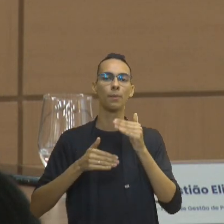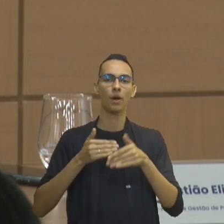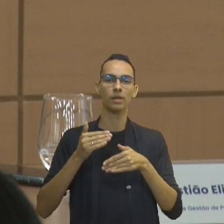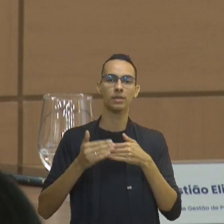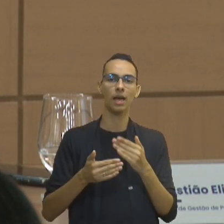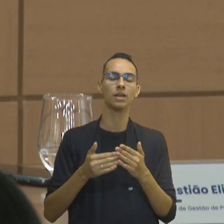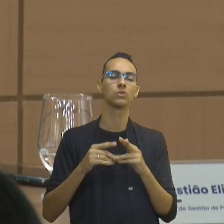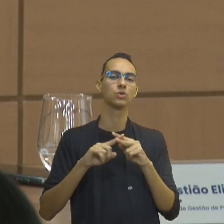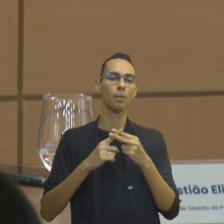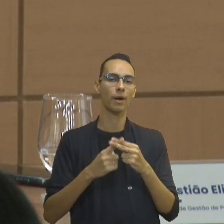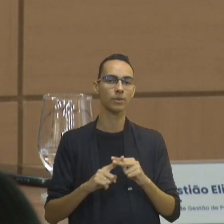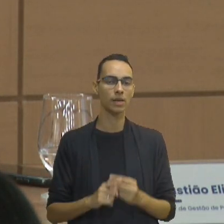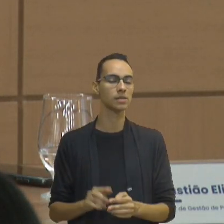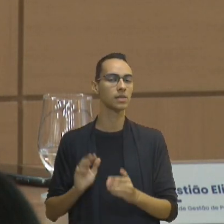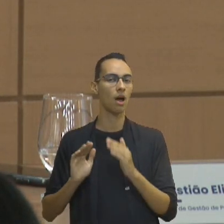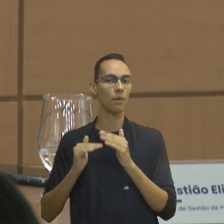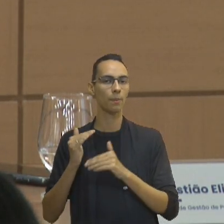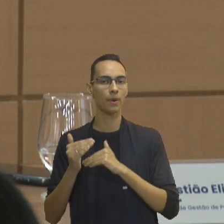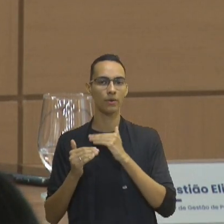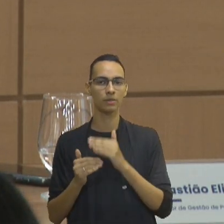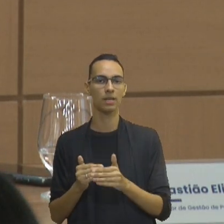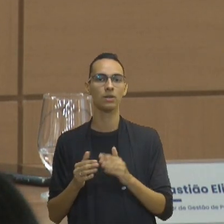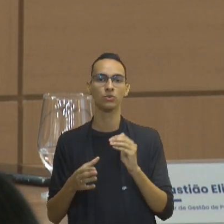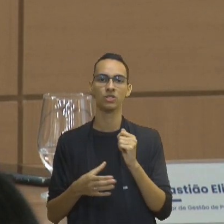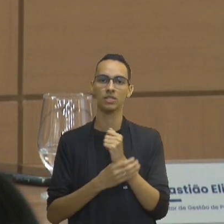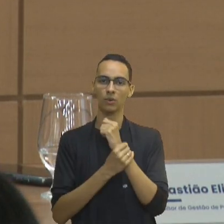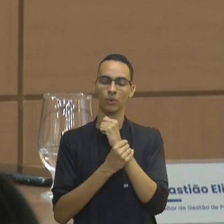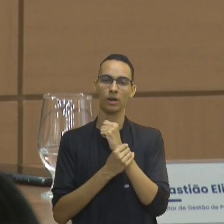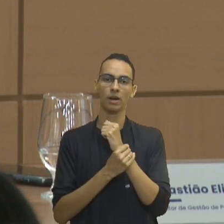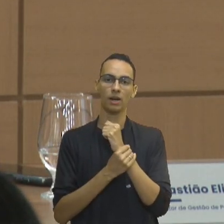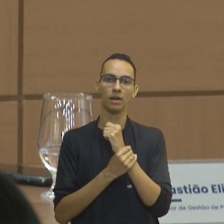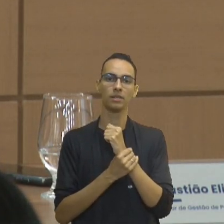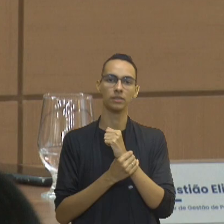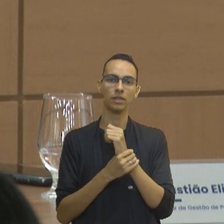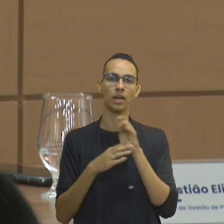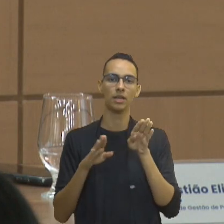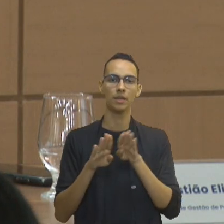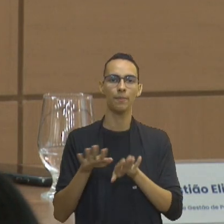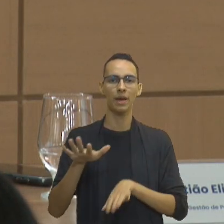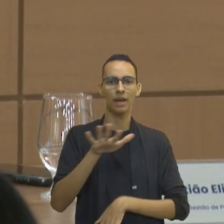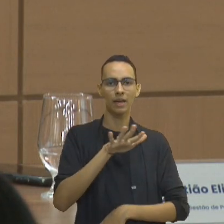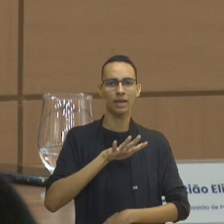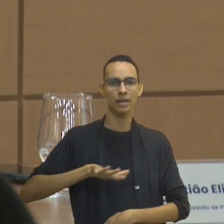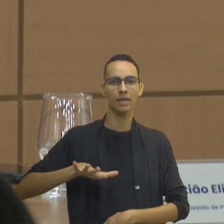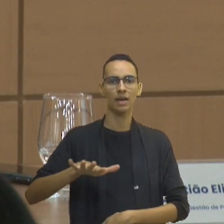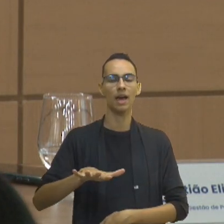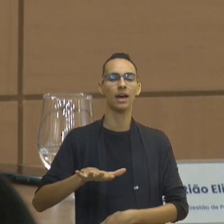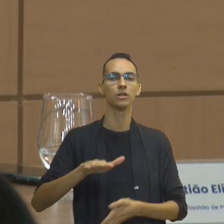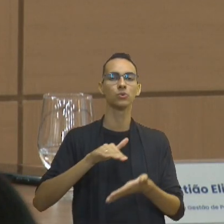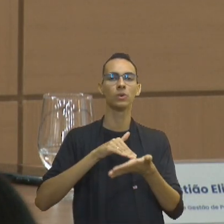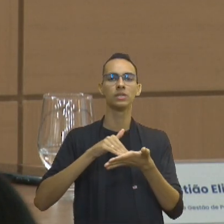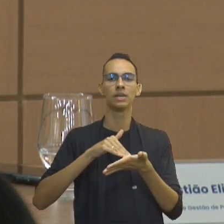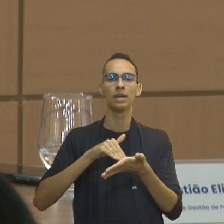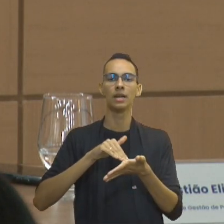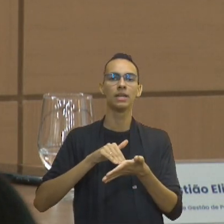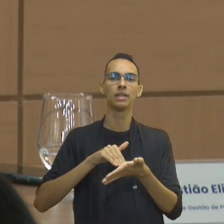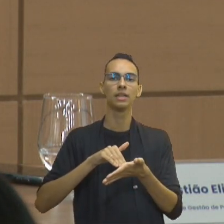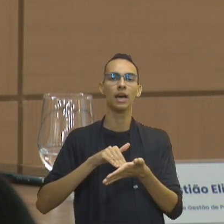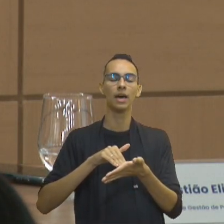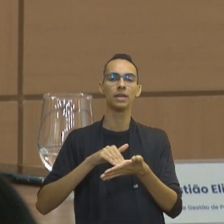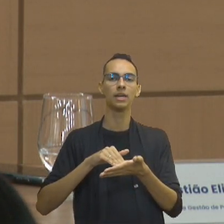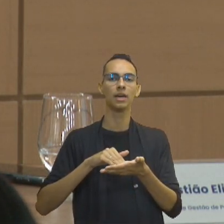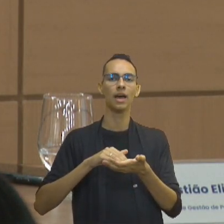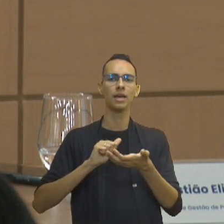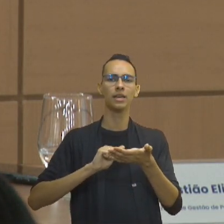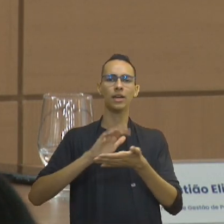higienização, estão envolvidas também com o processo de segurança, estão em áreas com as secretarias, estão envolvidas em atividades que